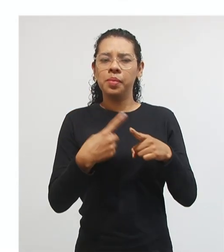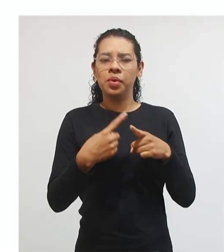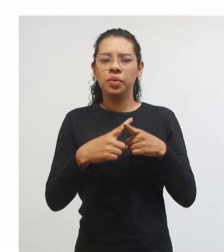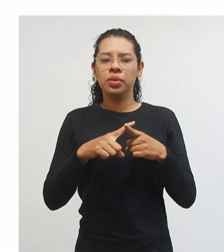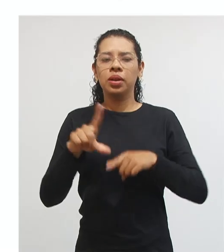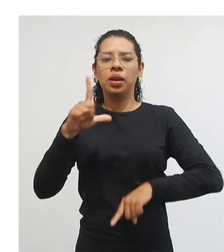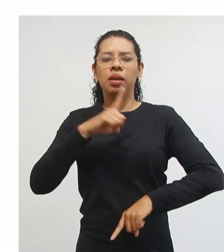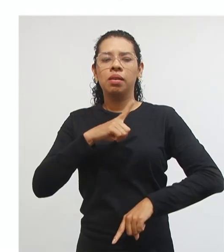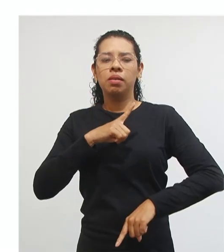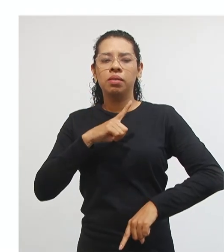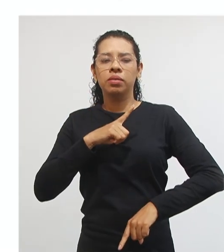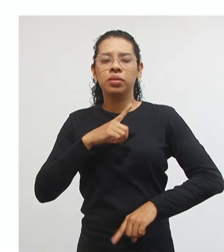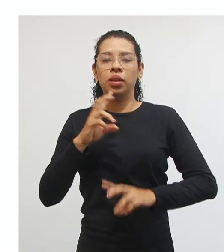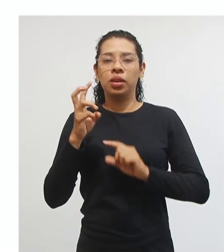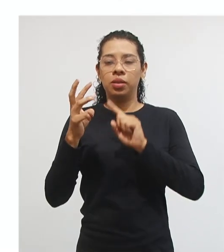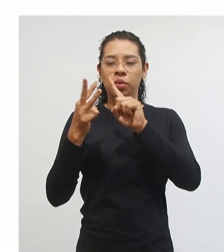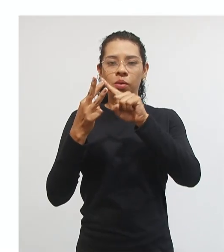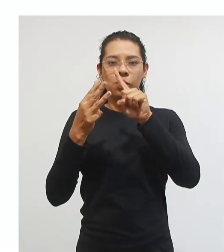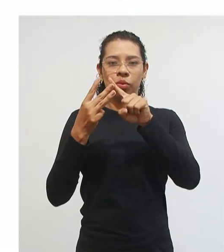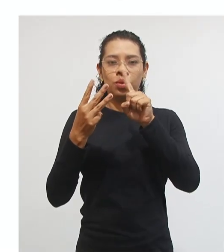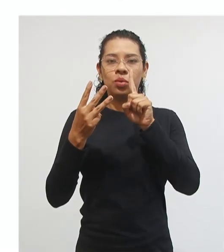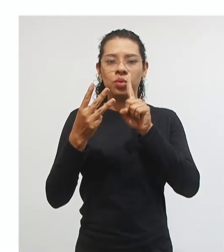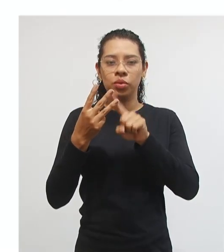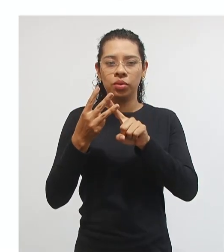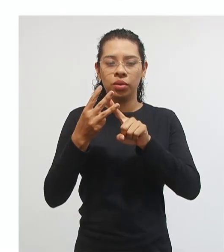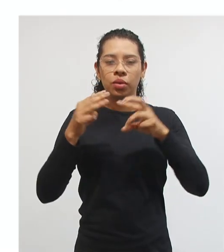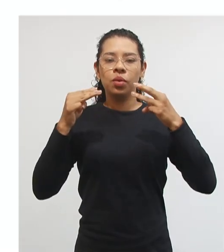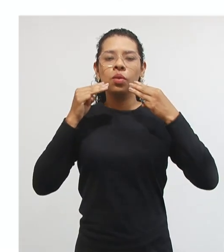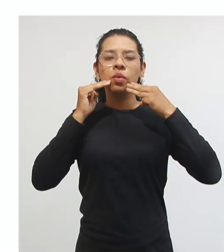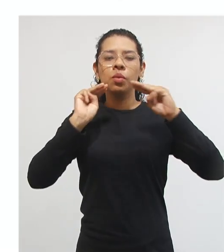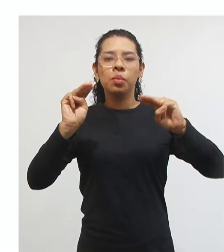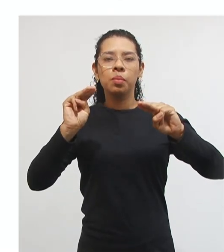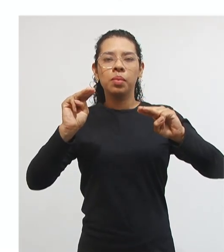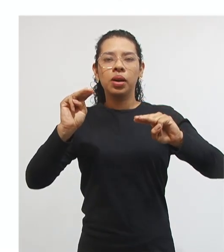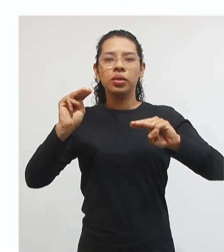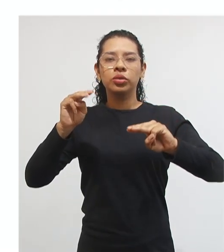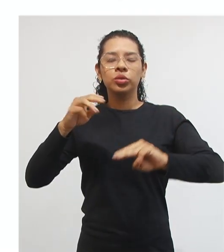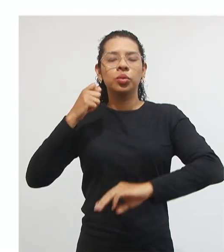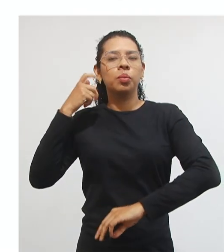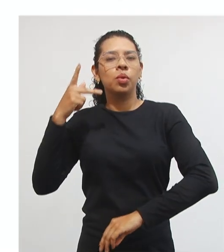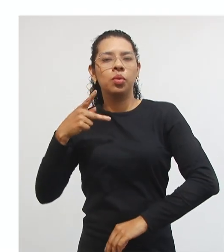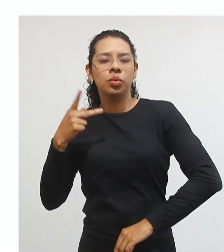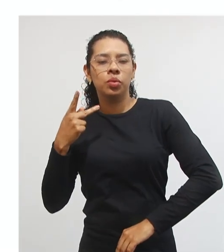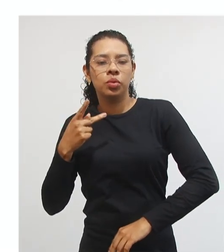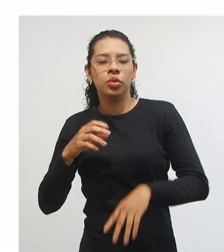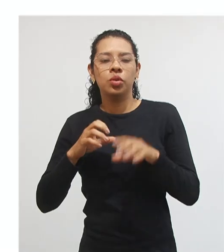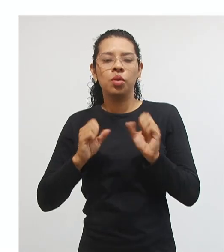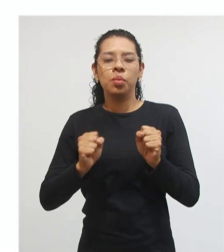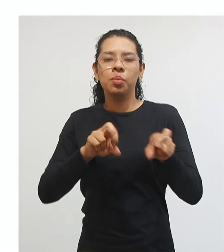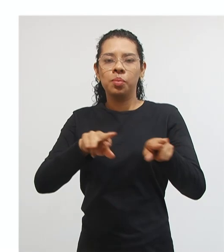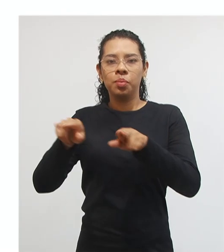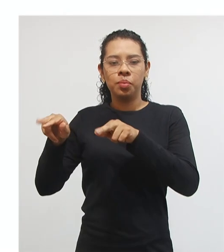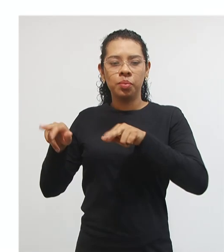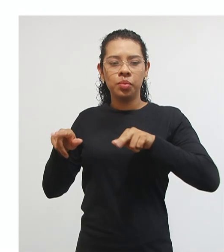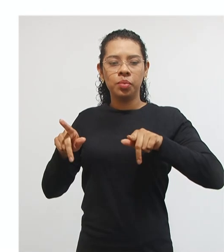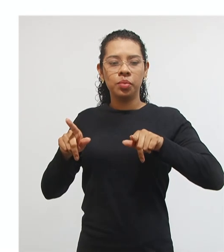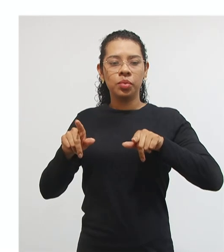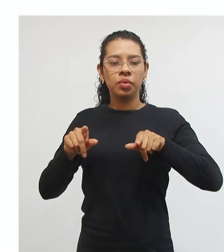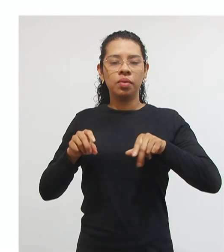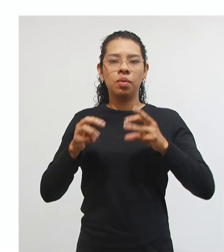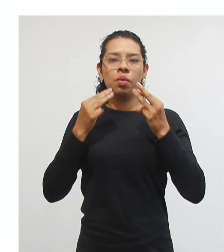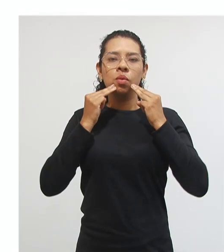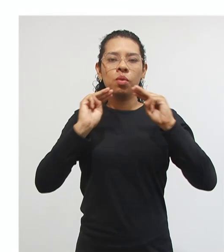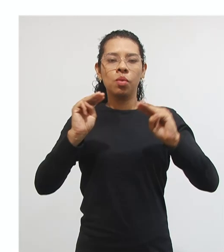marketing governamental, o partidário e o eleitoral, tá? O governamental, a gente vai ver